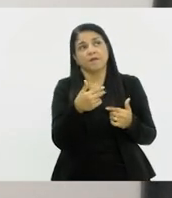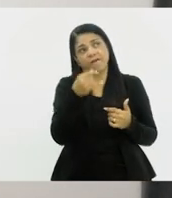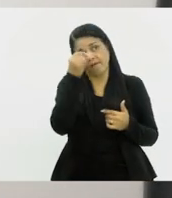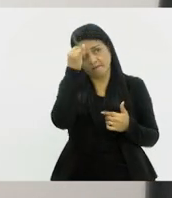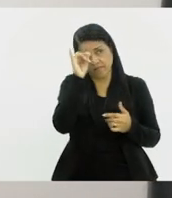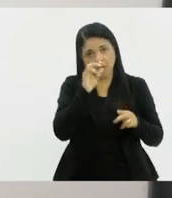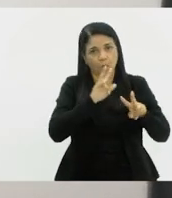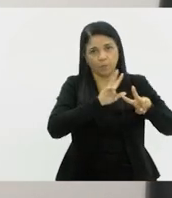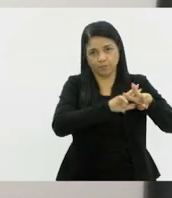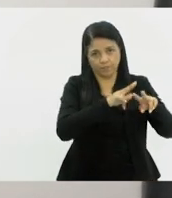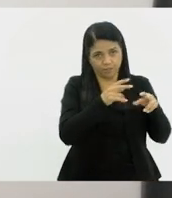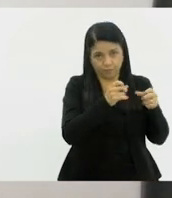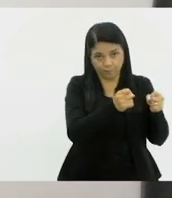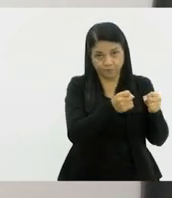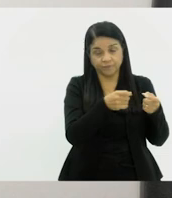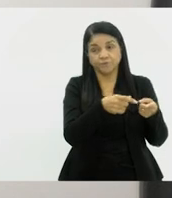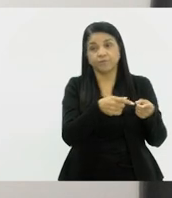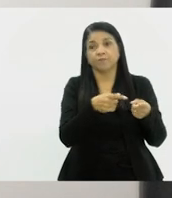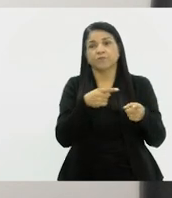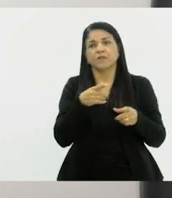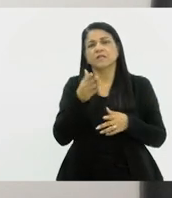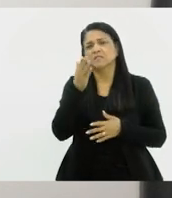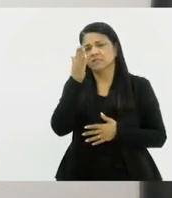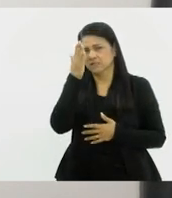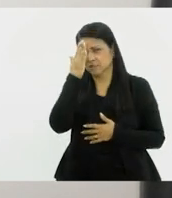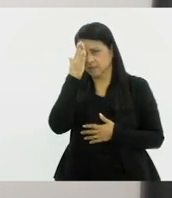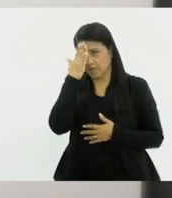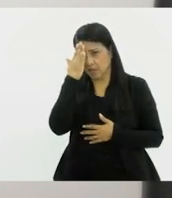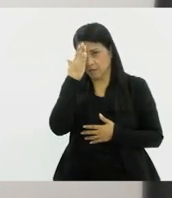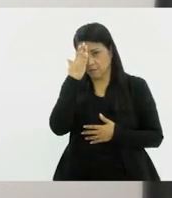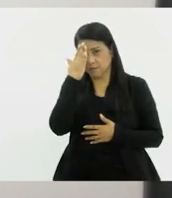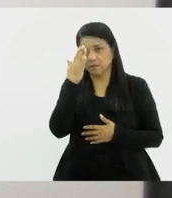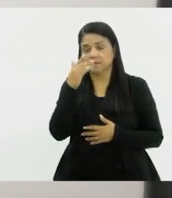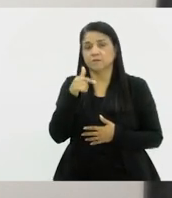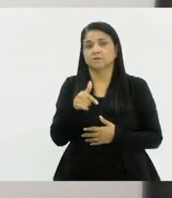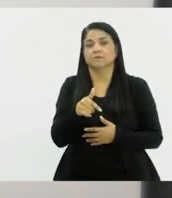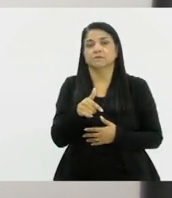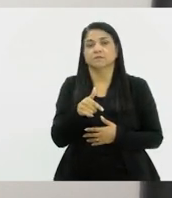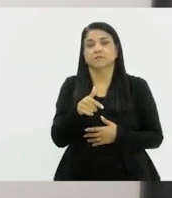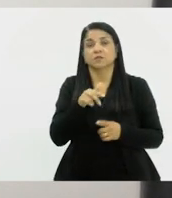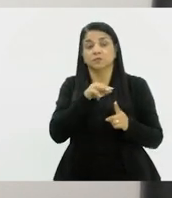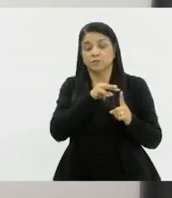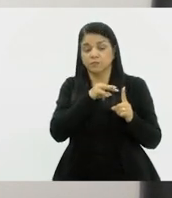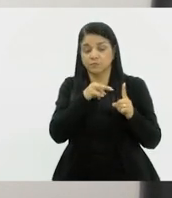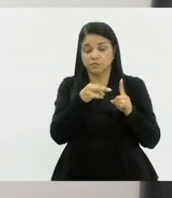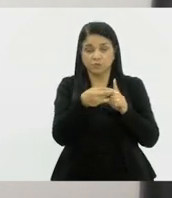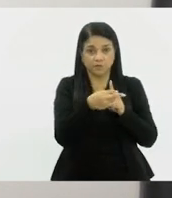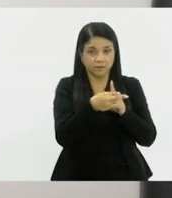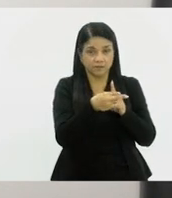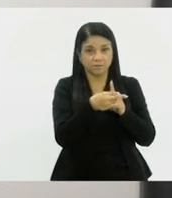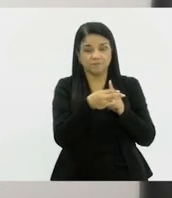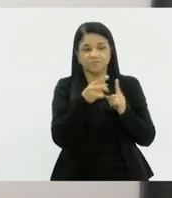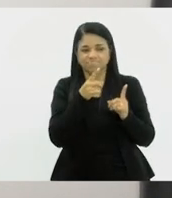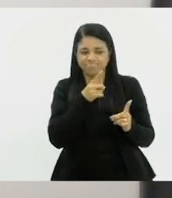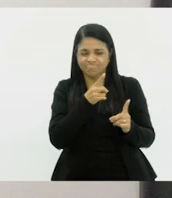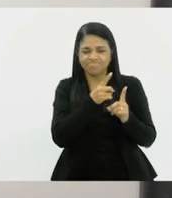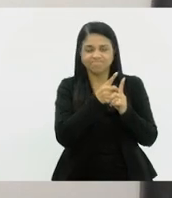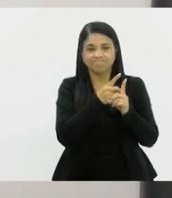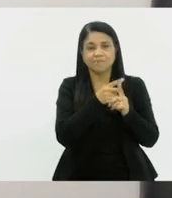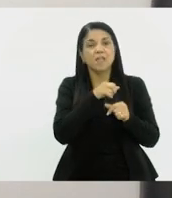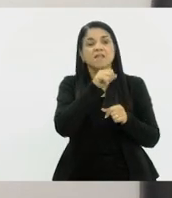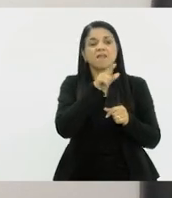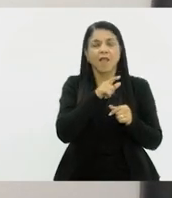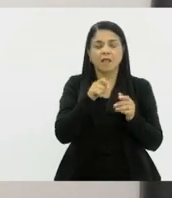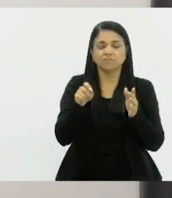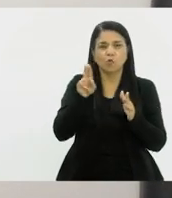eh a gente sabe que eh quando a gente coloca né numa perspectiva subjetiva de identificação entre quem é usuário e quem